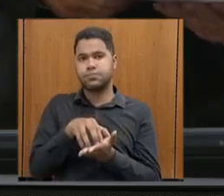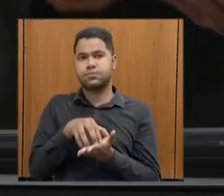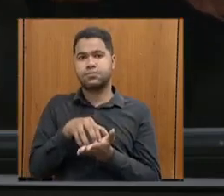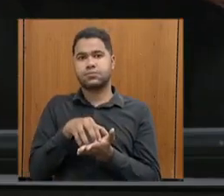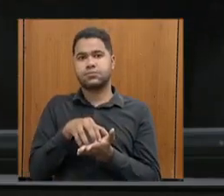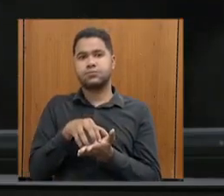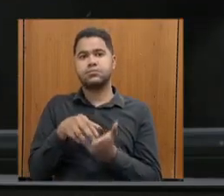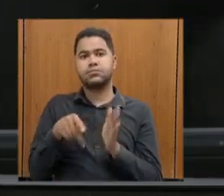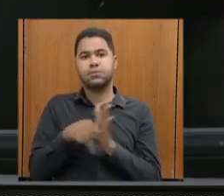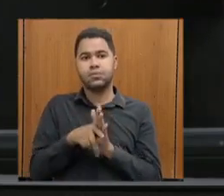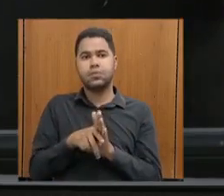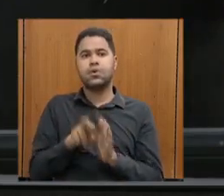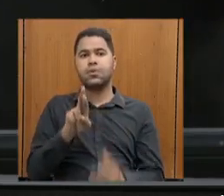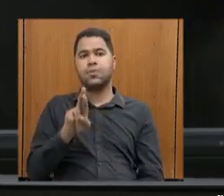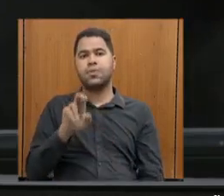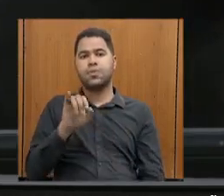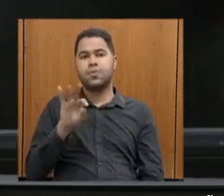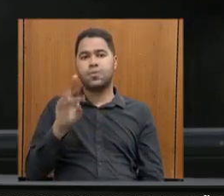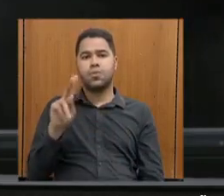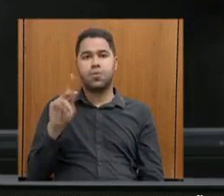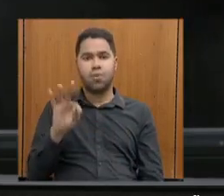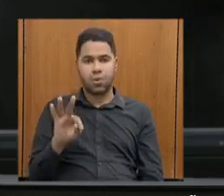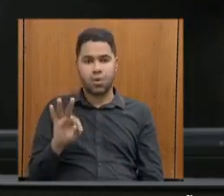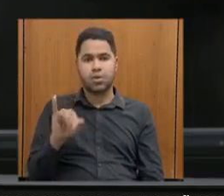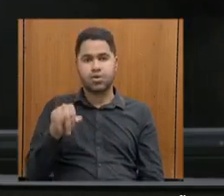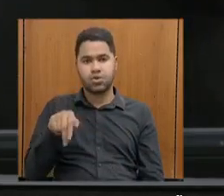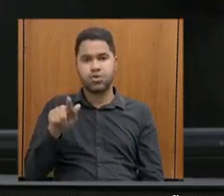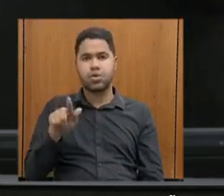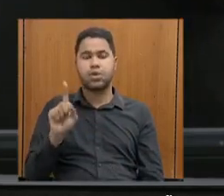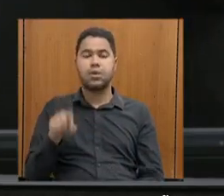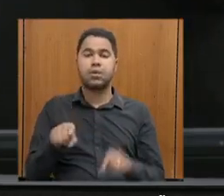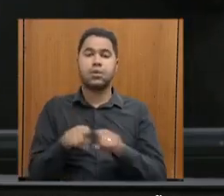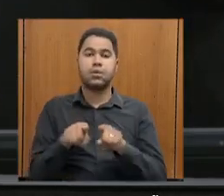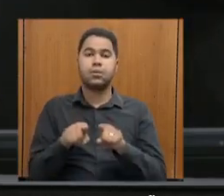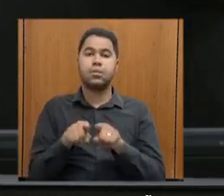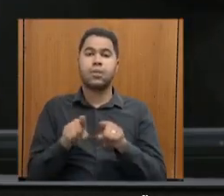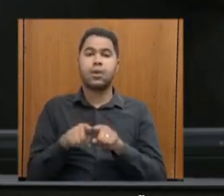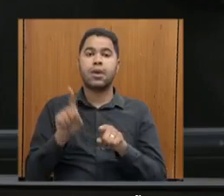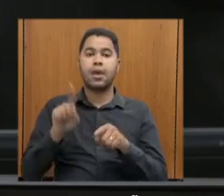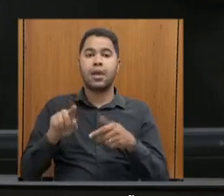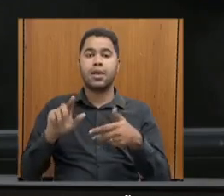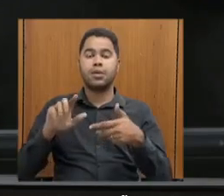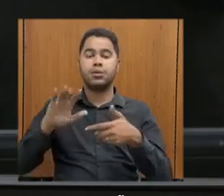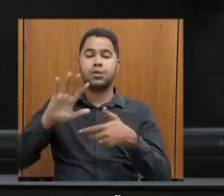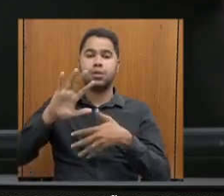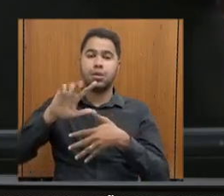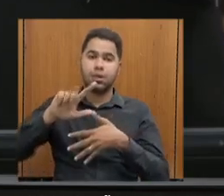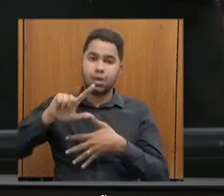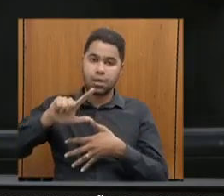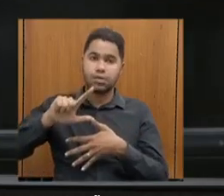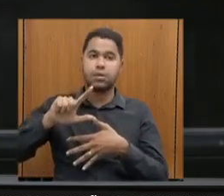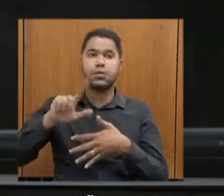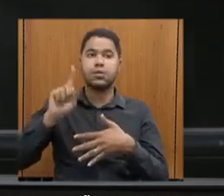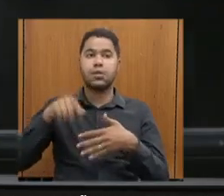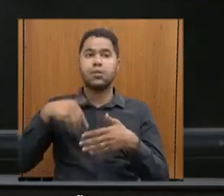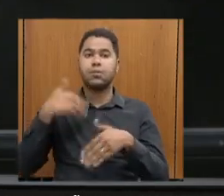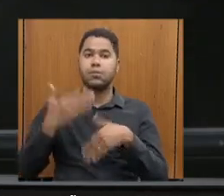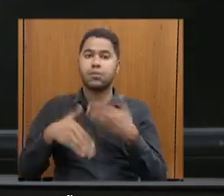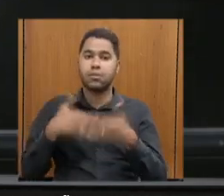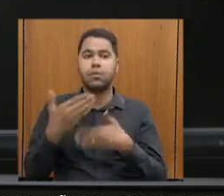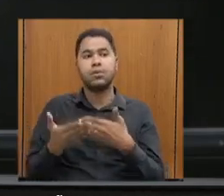rating né e o prêmio lide né da associação latino-americana de instruções financeiras para o